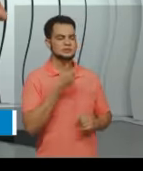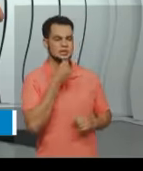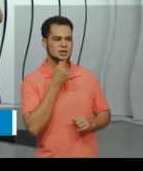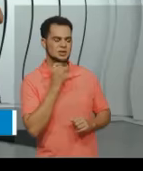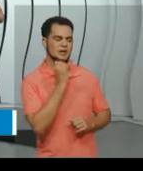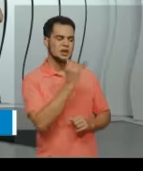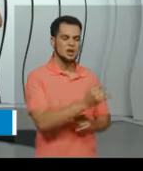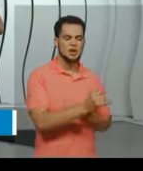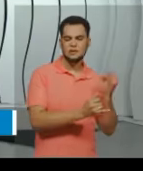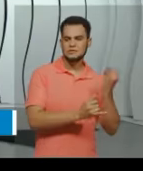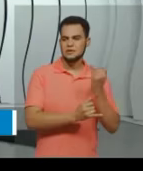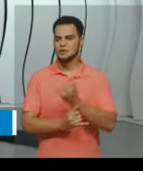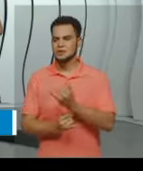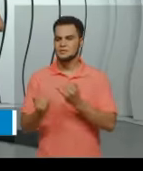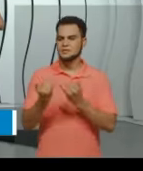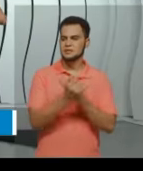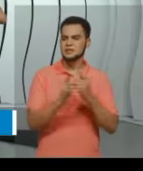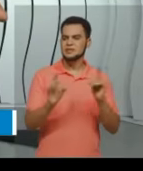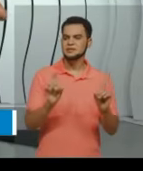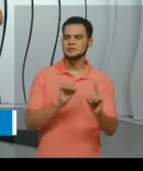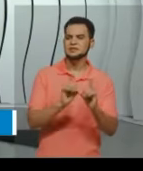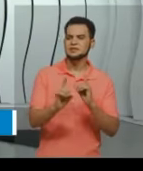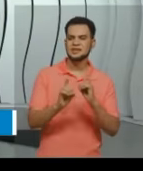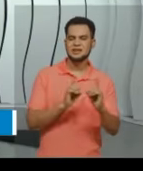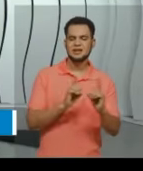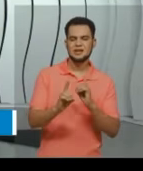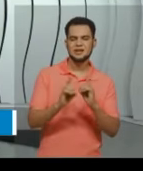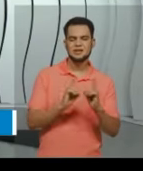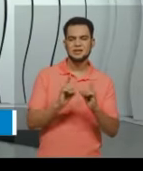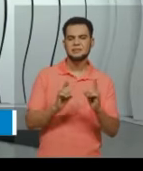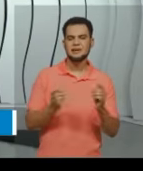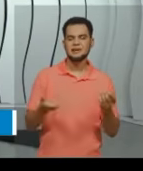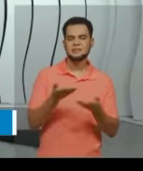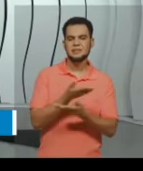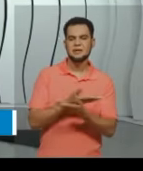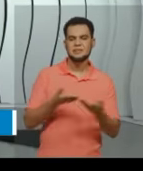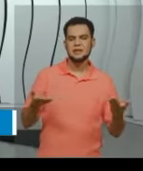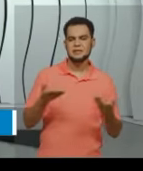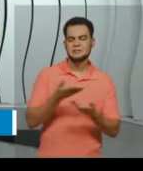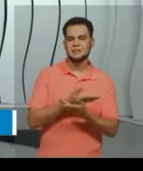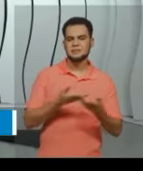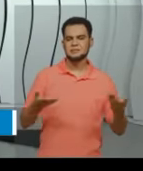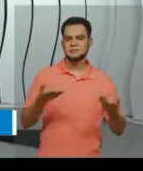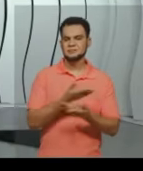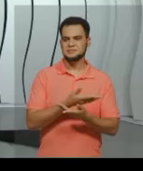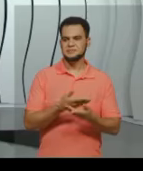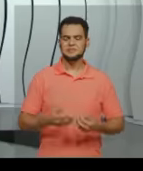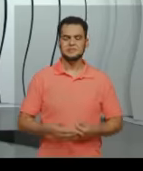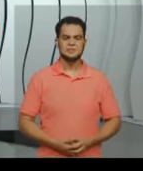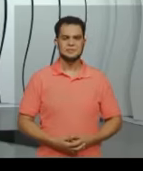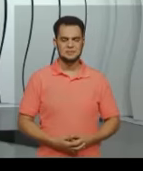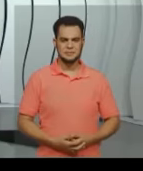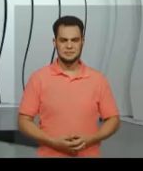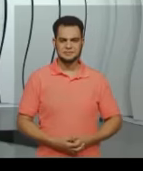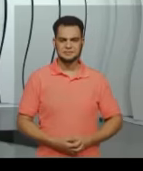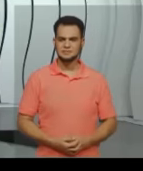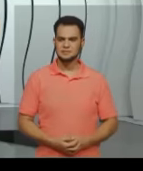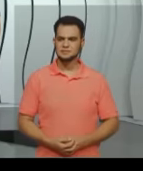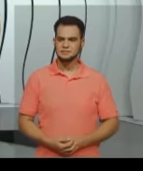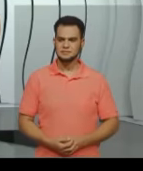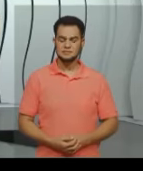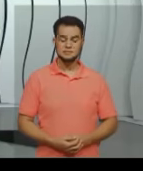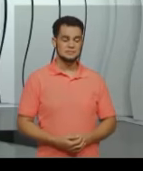um responde, o outro fala, uma técnica, usou uma técnica da narração no poema, o Shel Silverstein. Então,